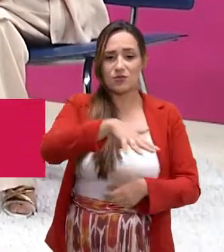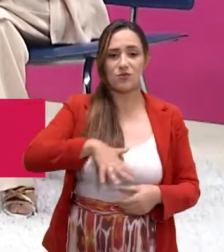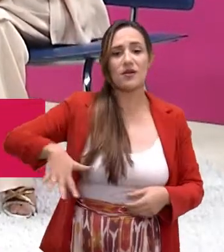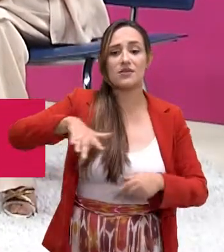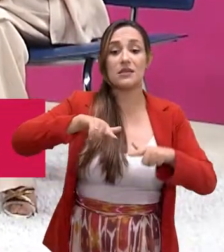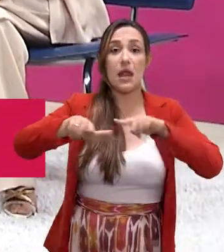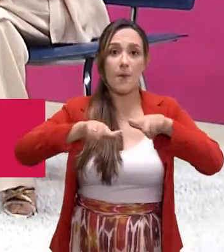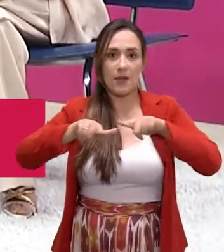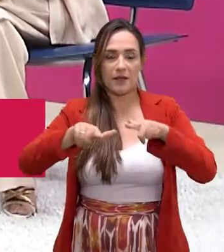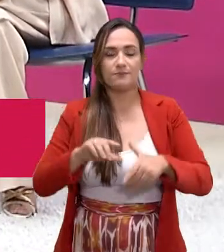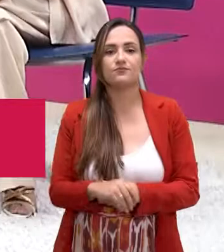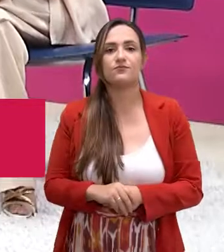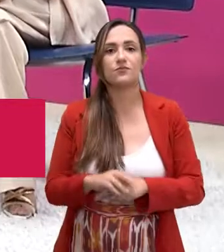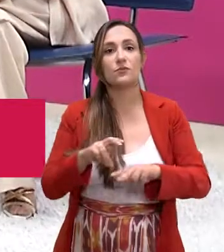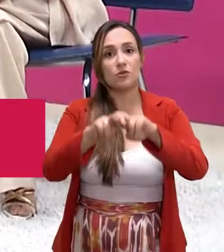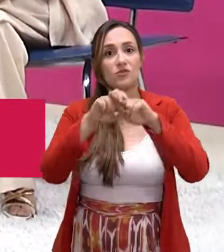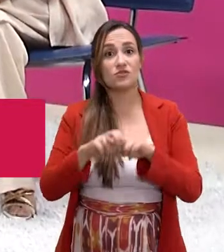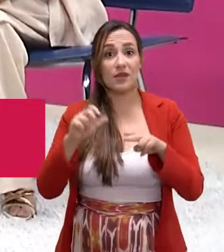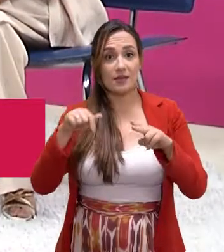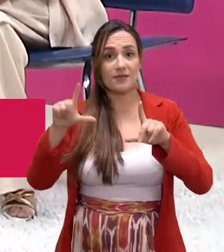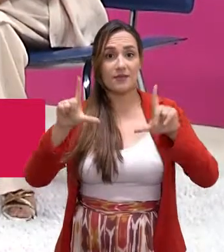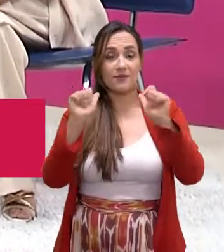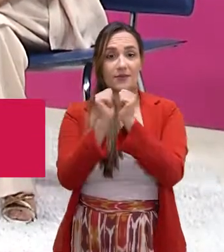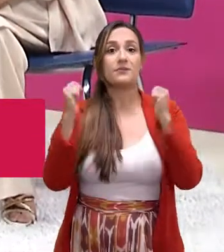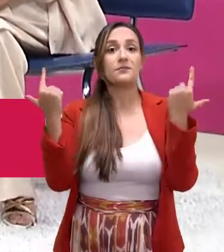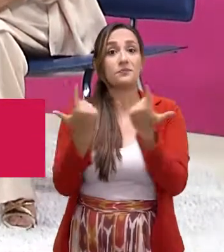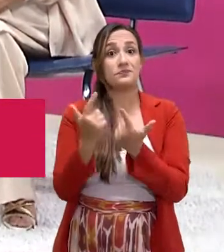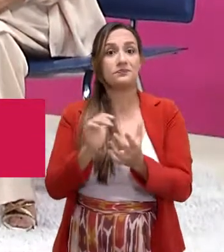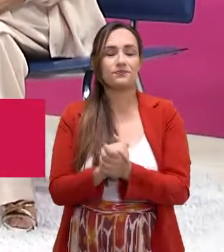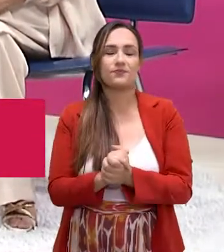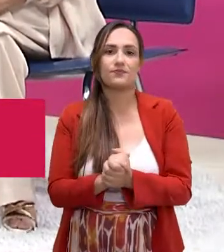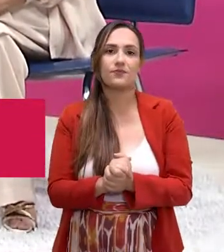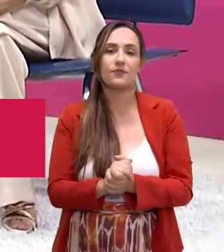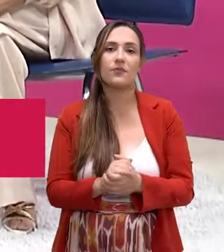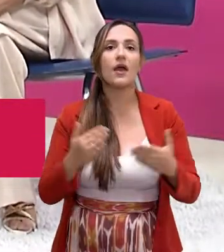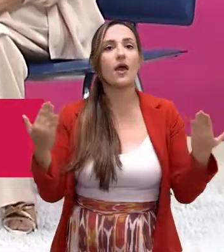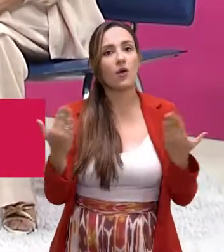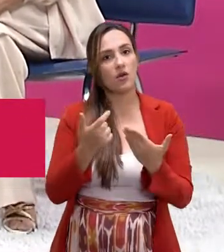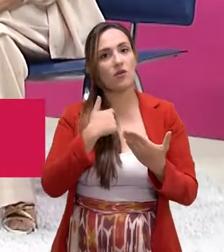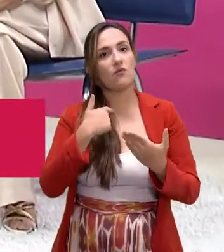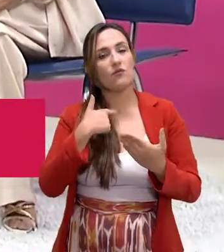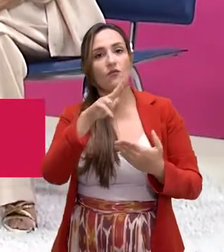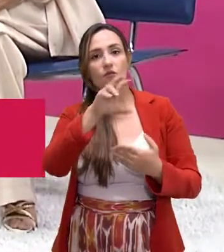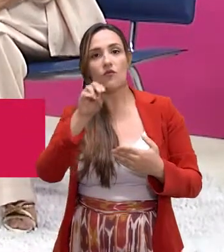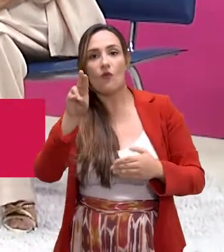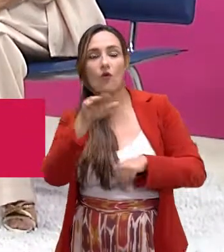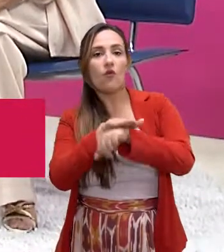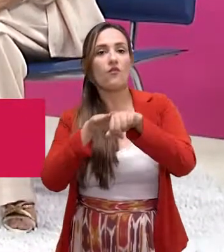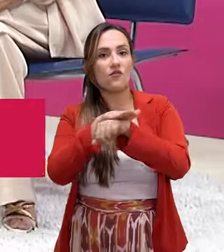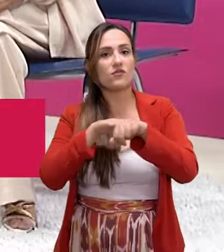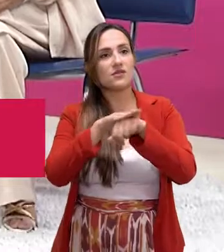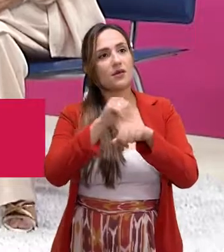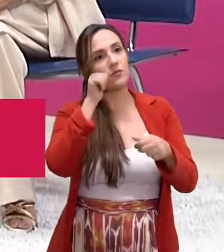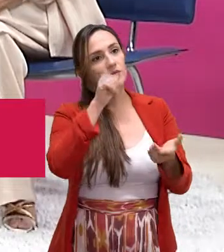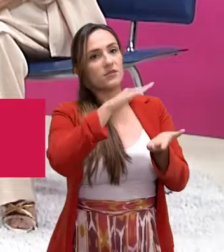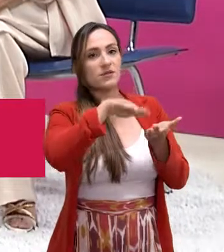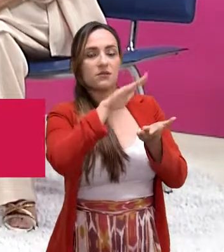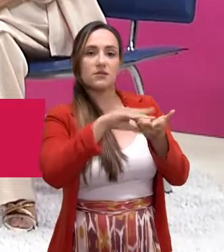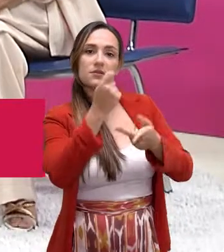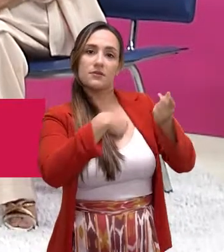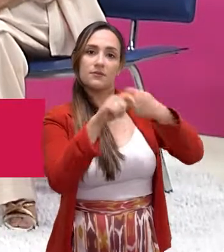trabalho. Você acompanha o nosso programa aqui na TV Alemes e nessa edição eu converso com a secretária de Administração